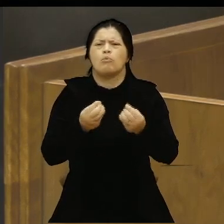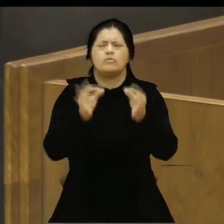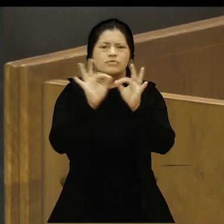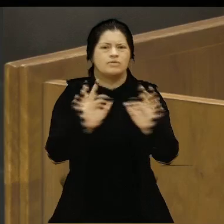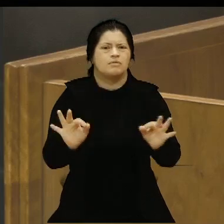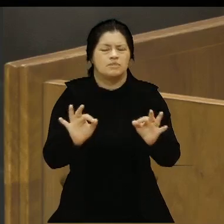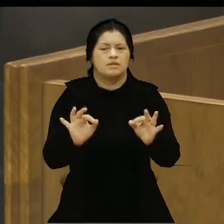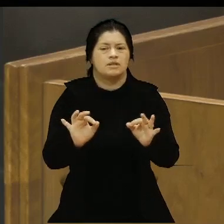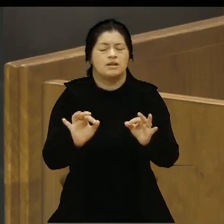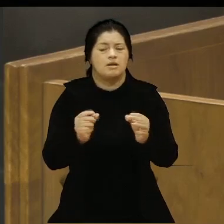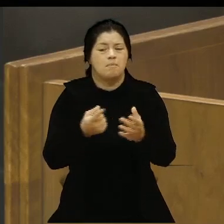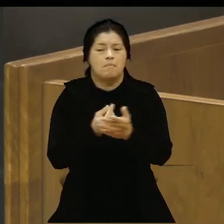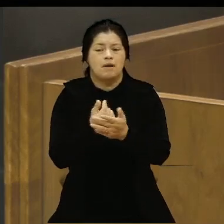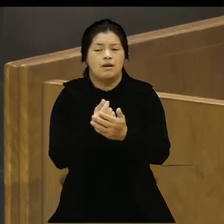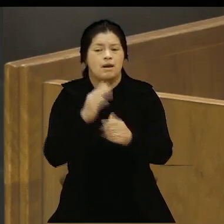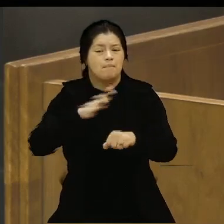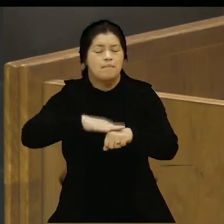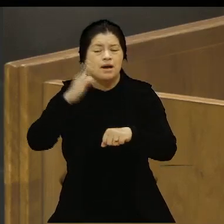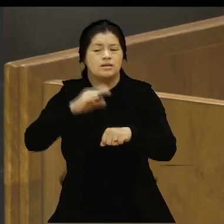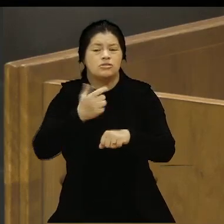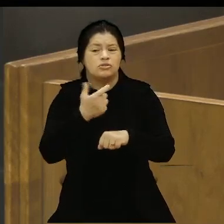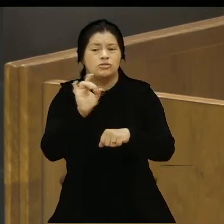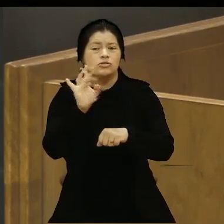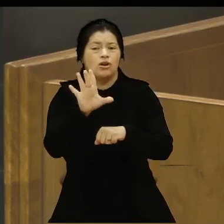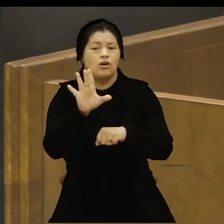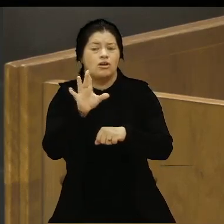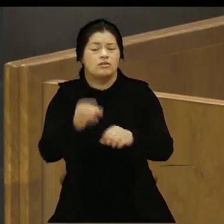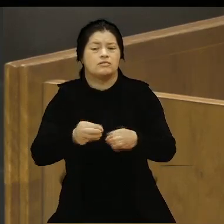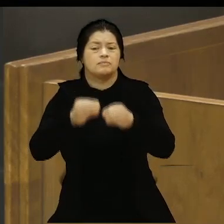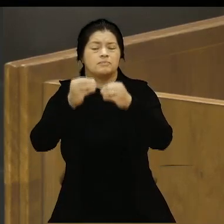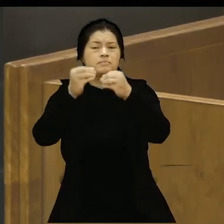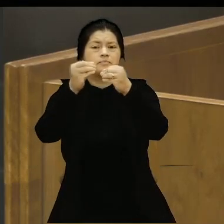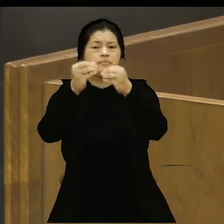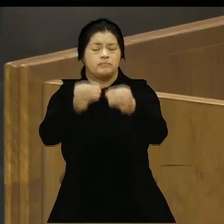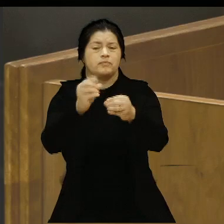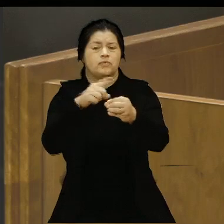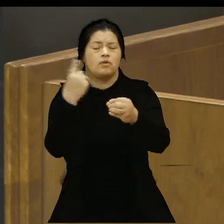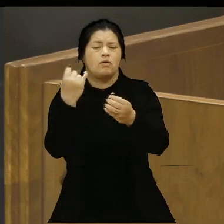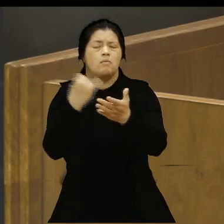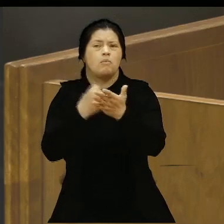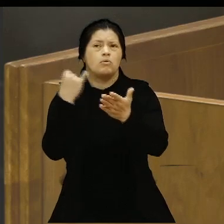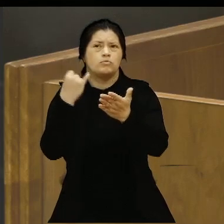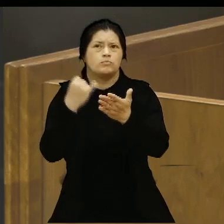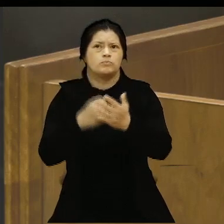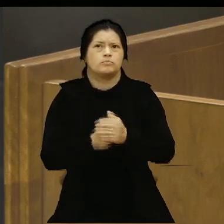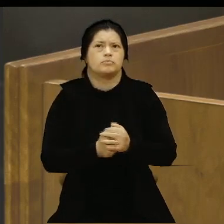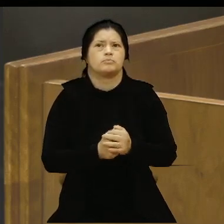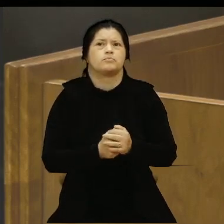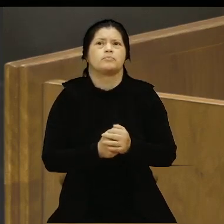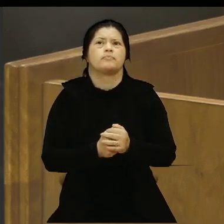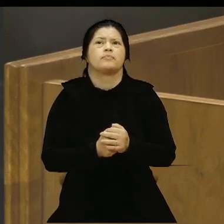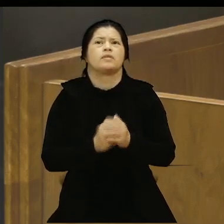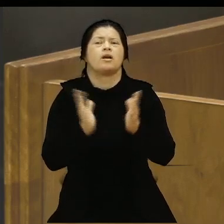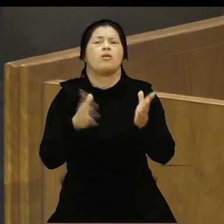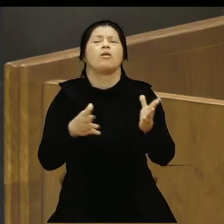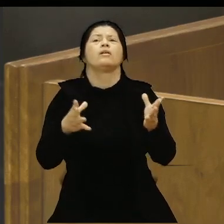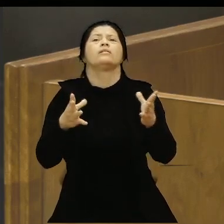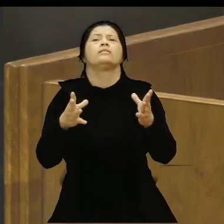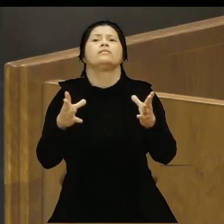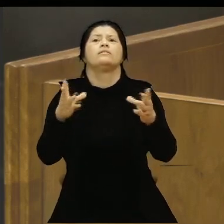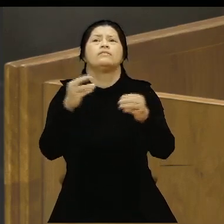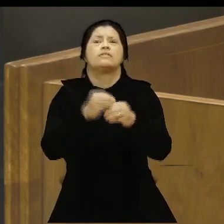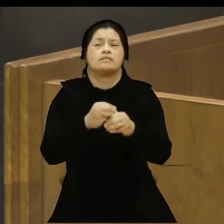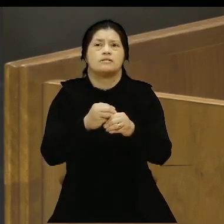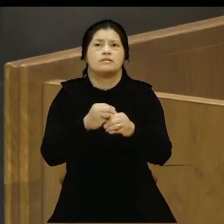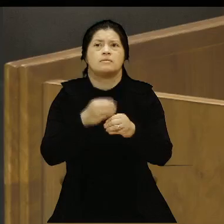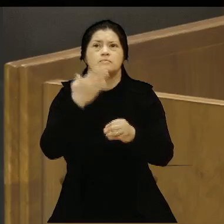nada além daquilo que já integra o nosso imposto. Então, para encerrar esse momento de